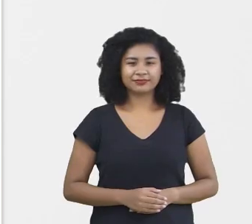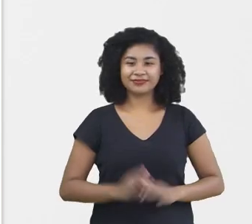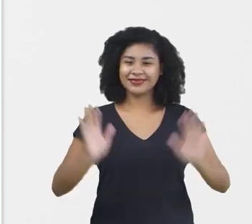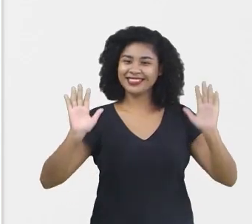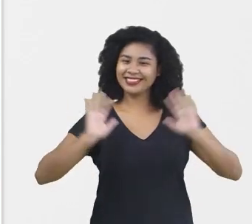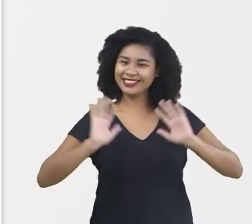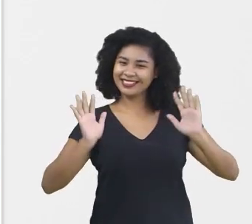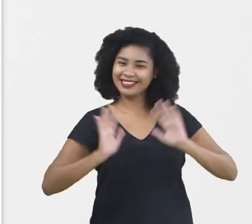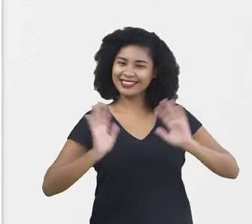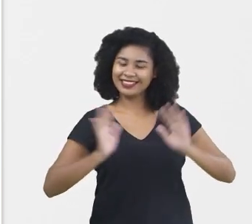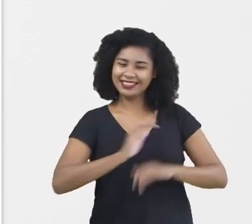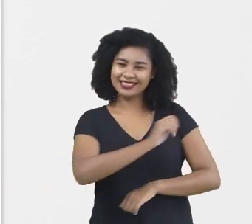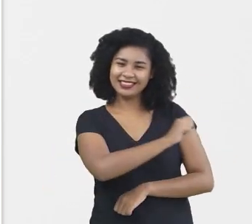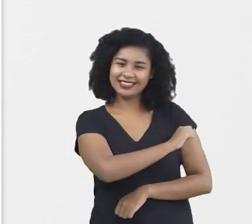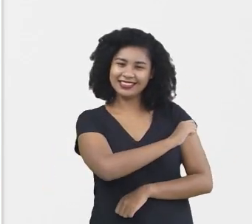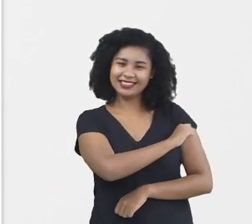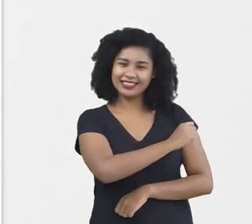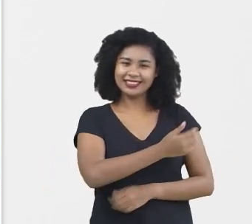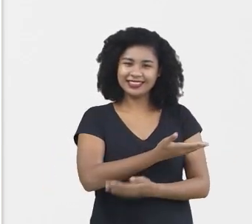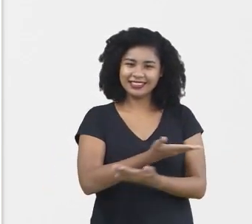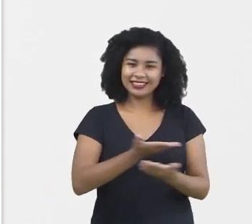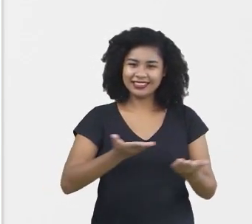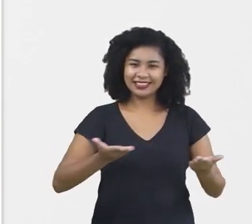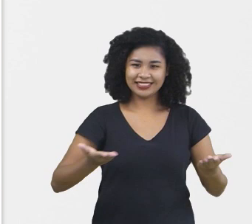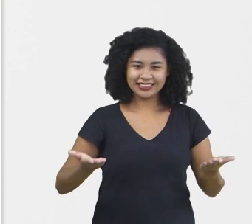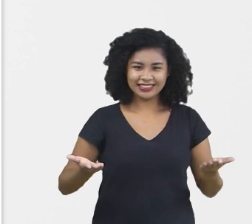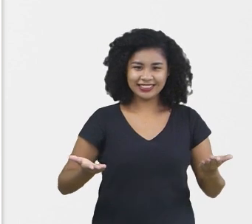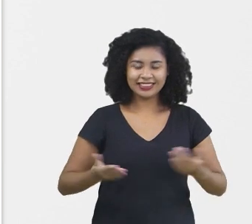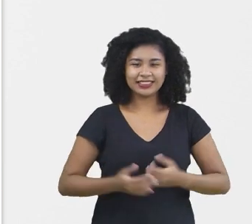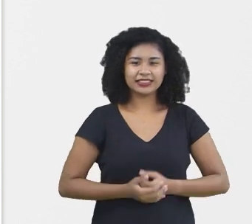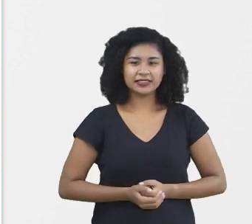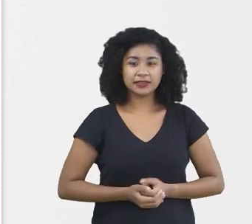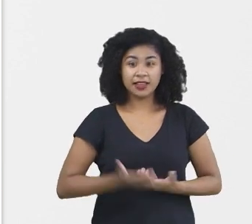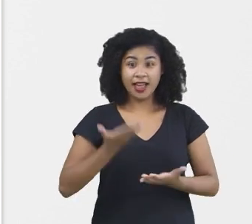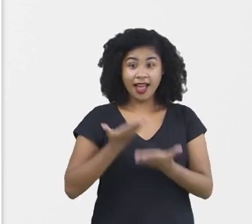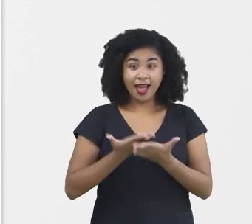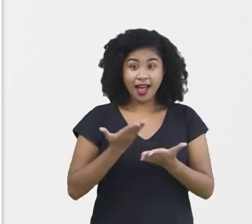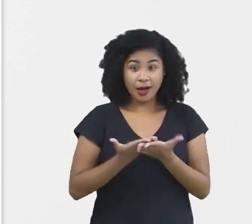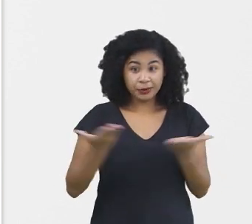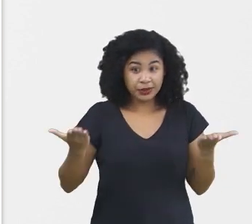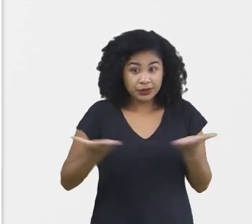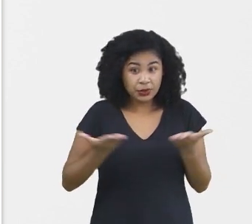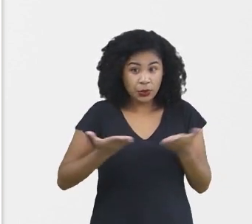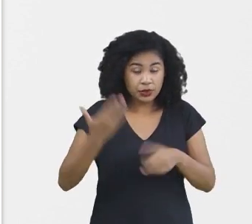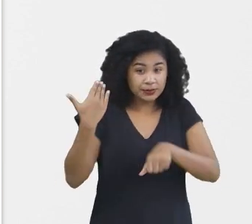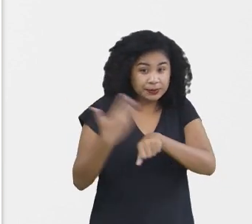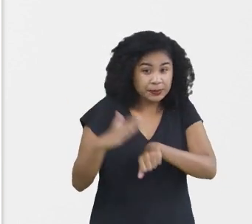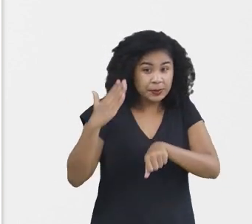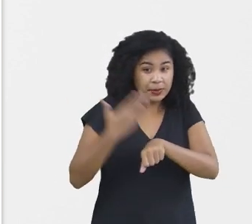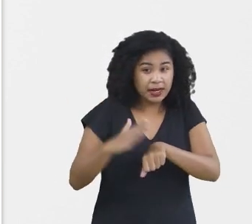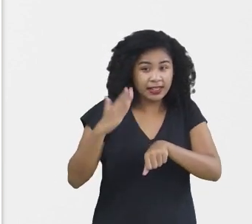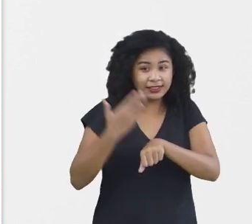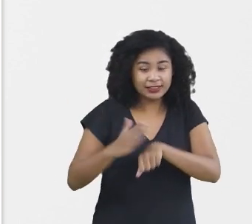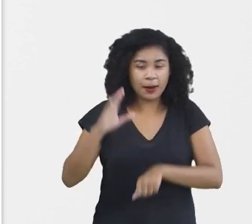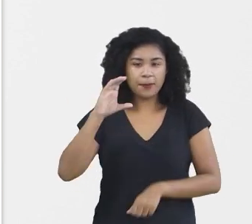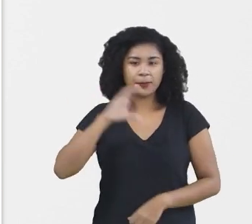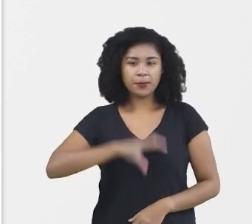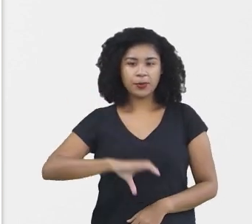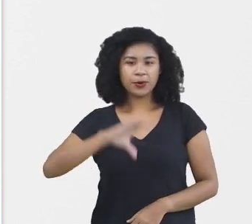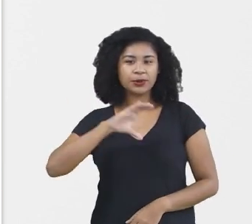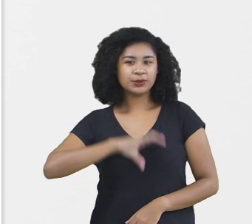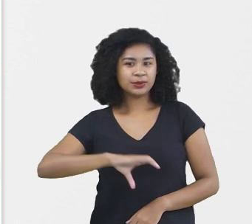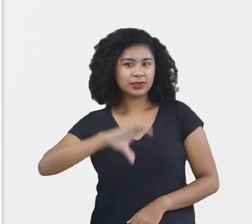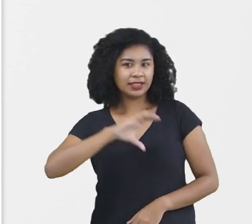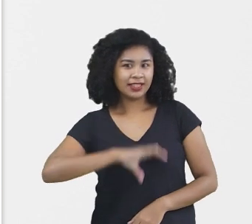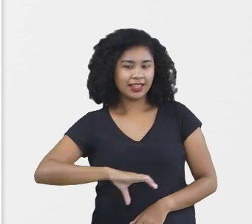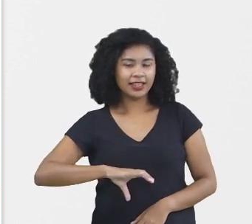Olá, alunos, tudo bem? Hoje nossa aula, nosso praticando de língua portuguesa da sexta etapa, vamos